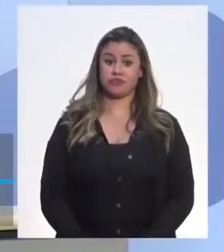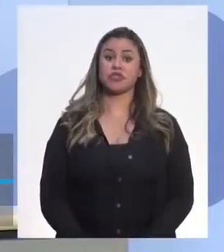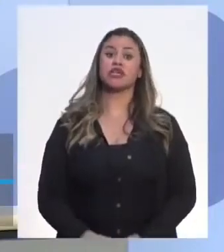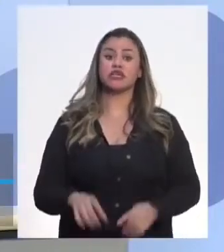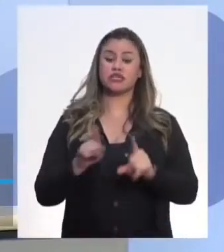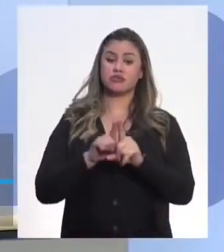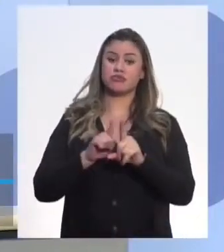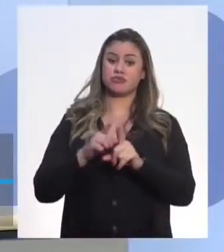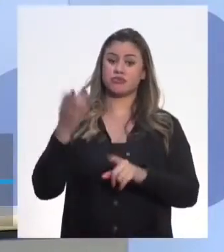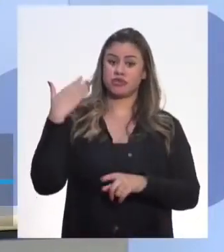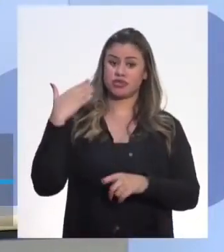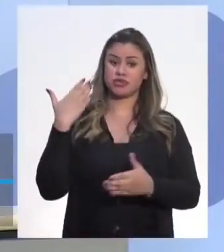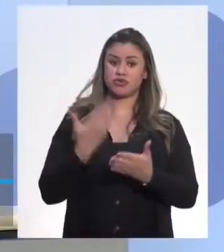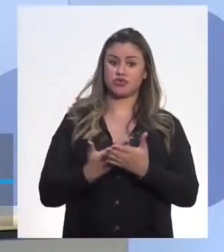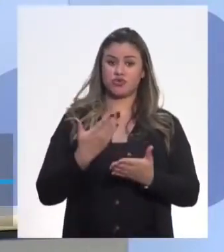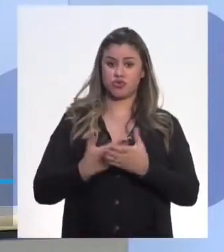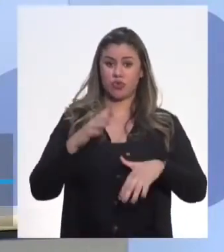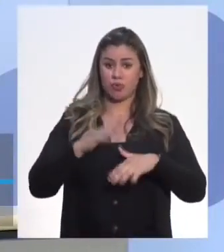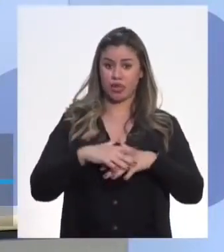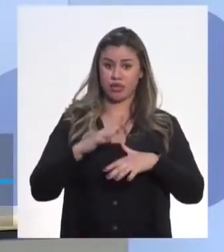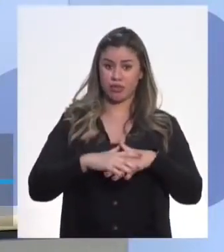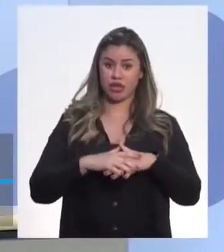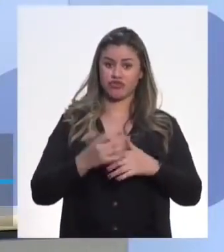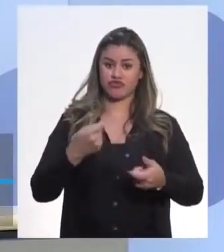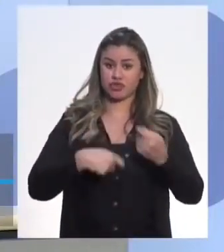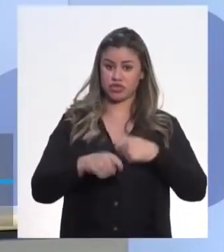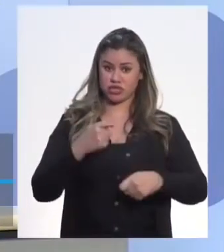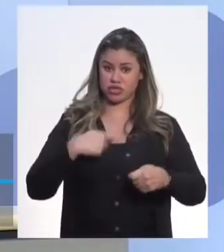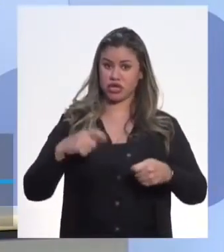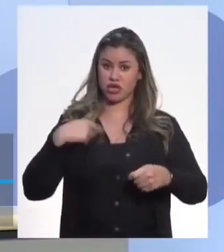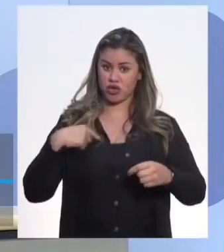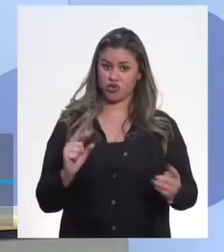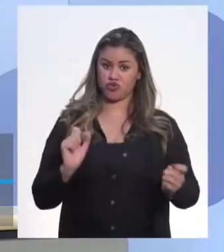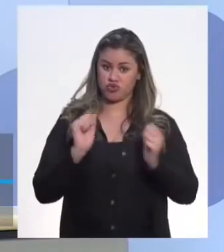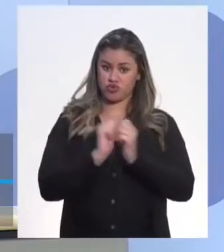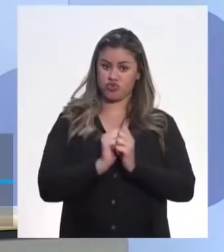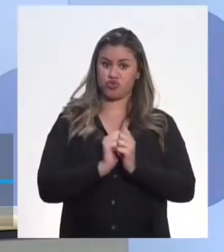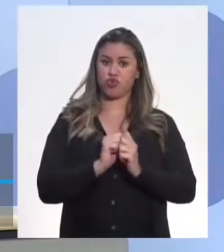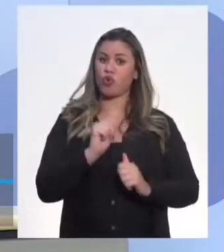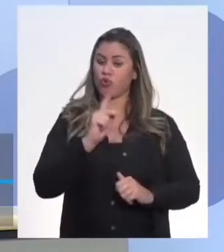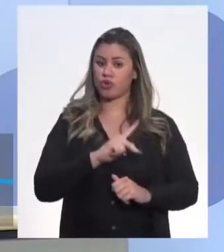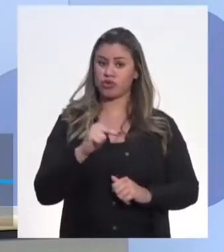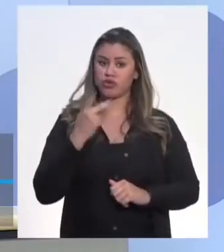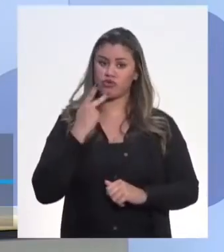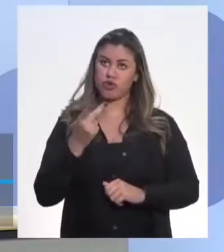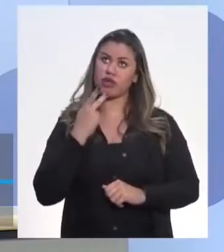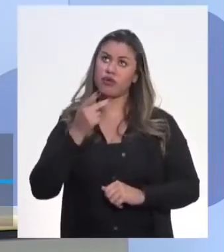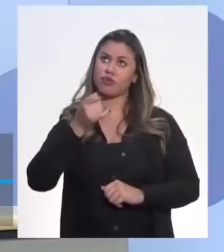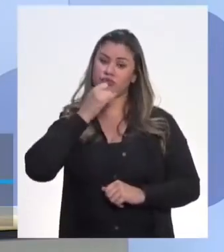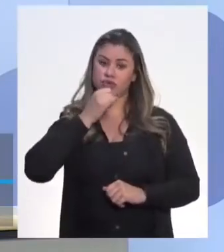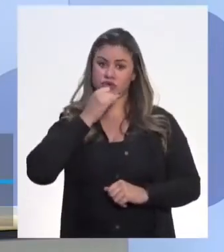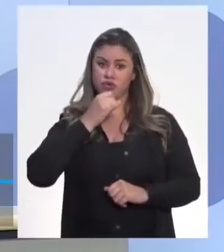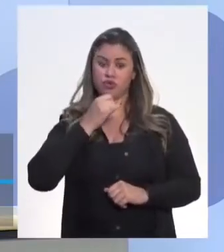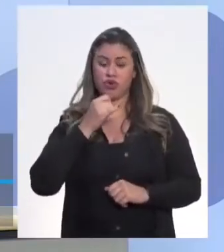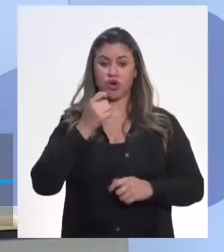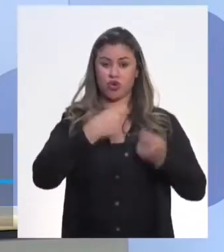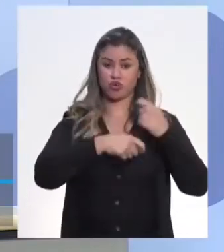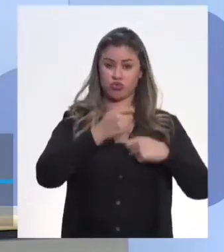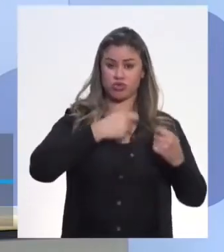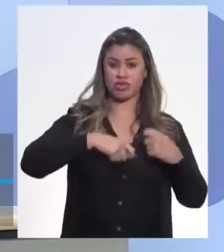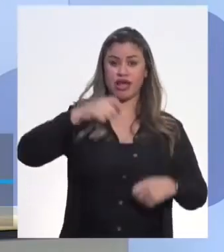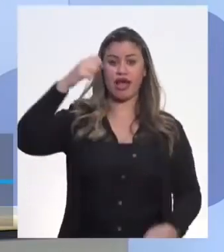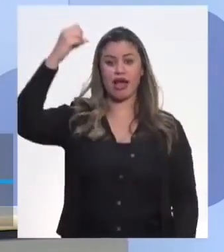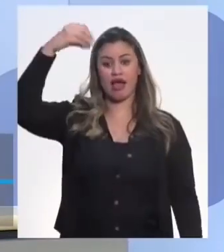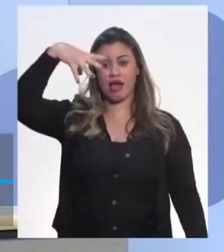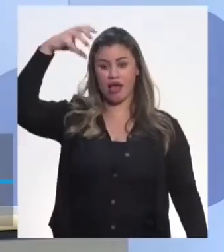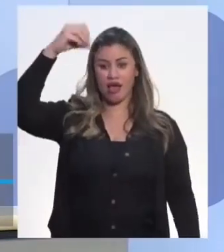que eu já participei Ale um professor falava o seguinte que economia então por exemplo você economizar a água luz é uma economia